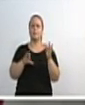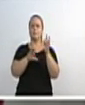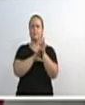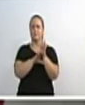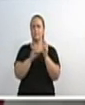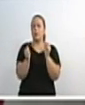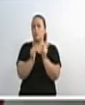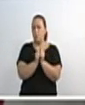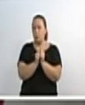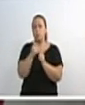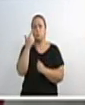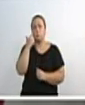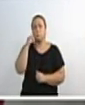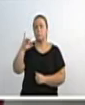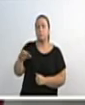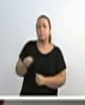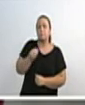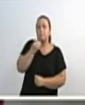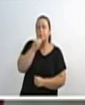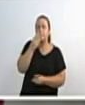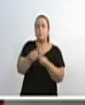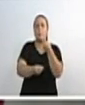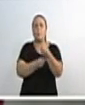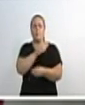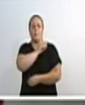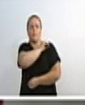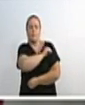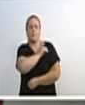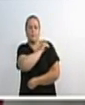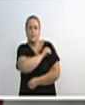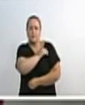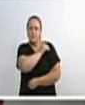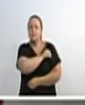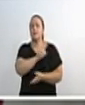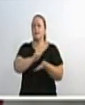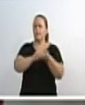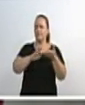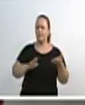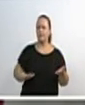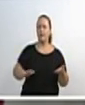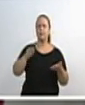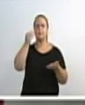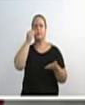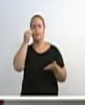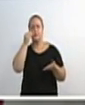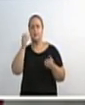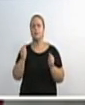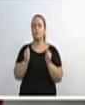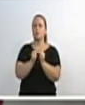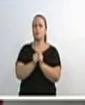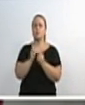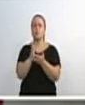repente, oportunizando oficinas, atividades, alguma coisa junto às associações de moradores que possuem